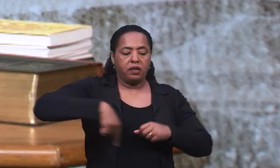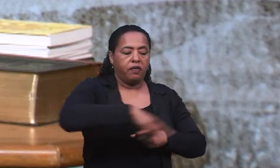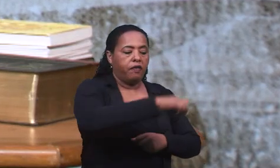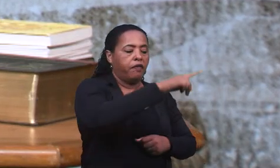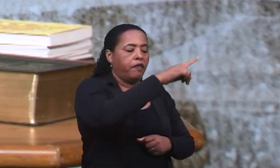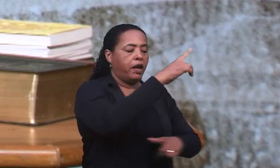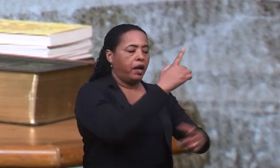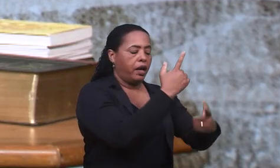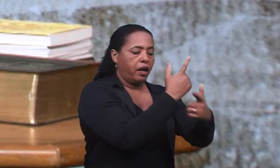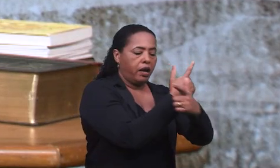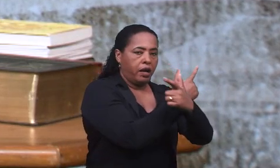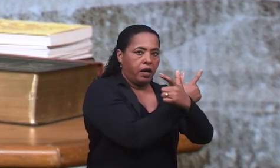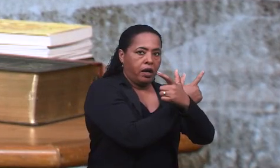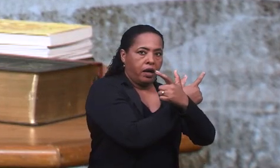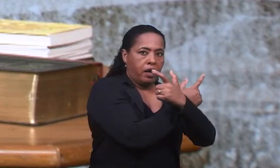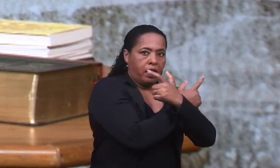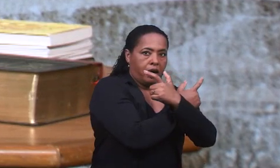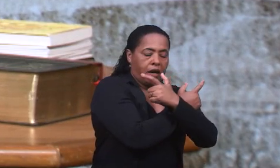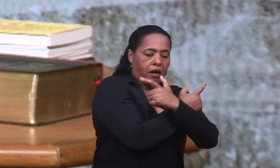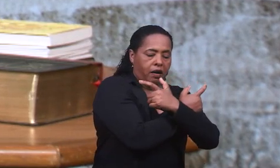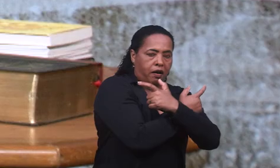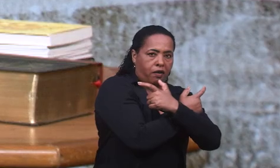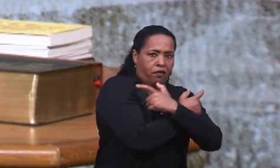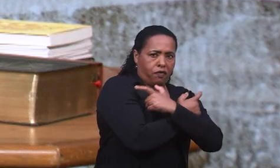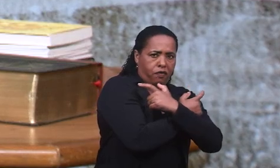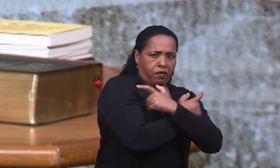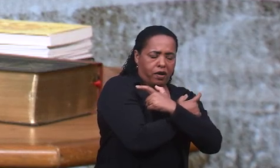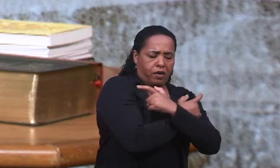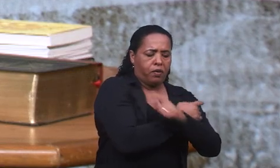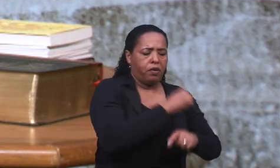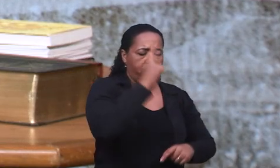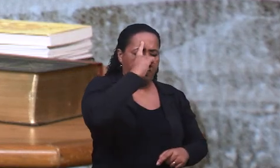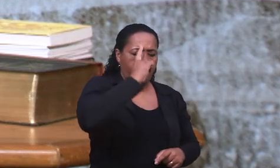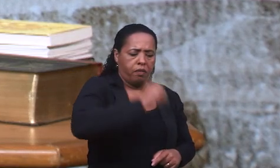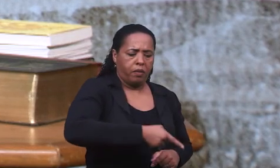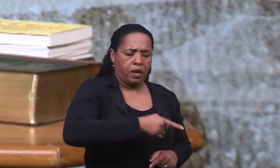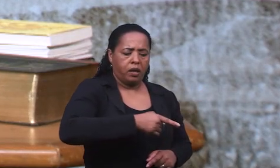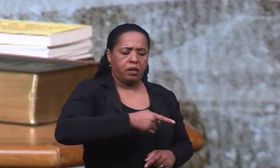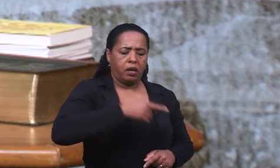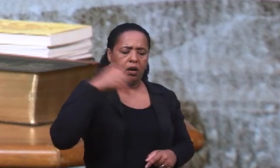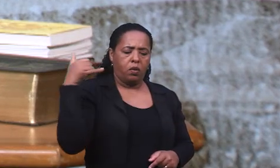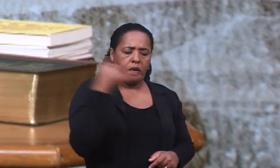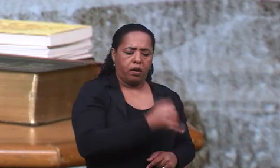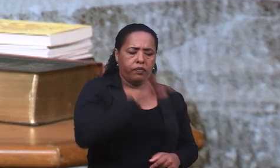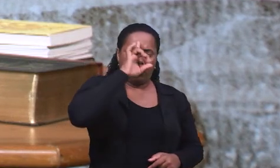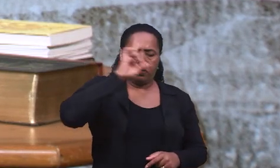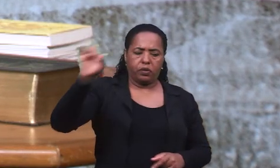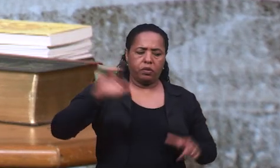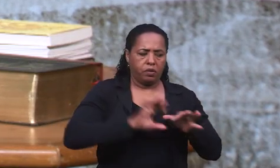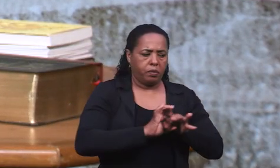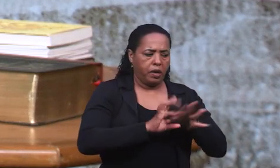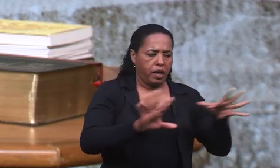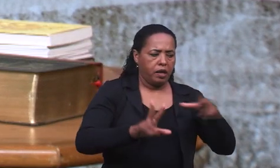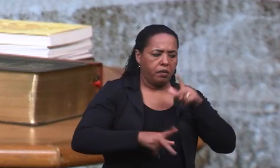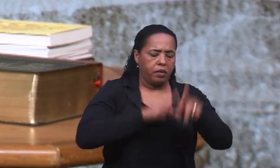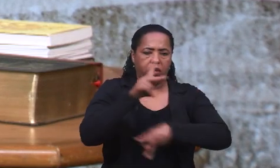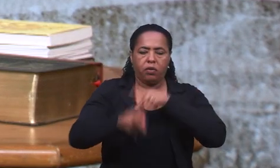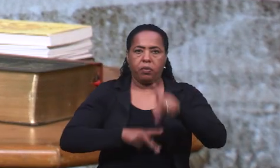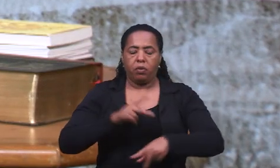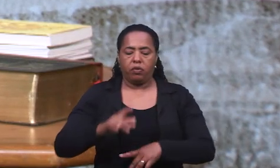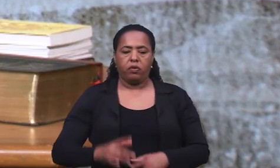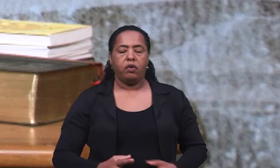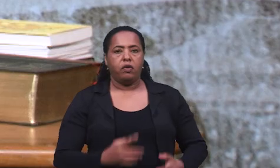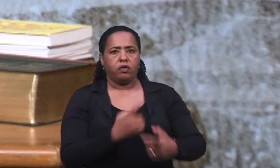e dá a ele a mensagem, a ordem do Senhor Deus para deixar o seu povo ir. E Faraó tem o